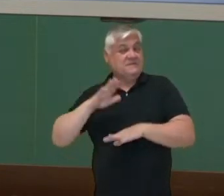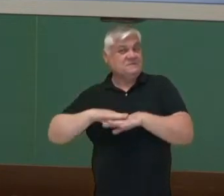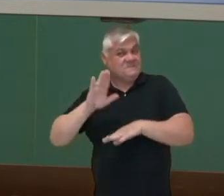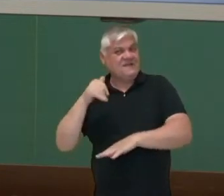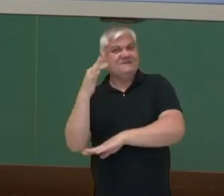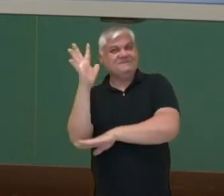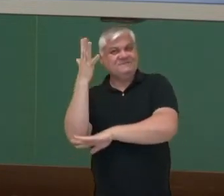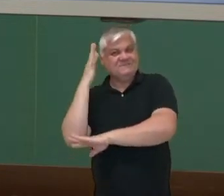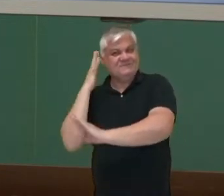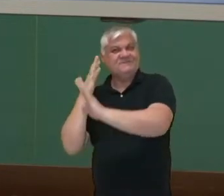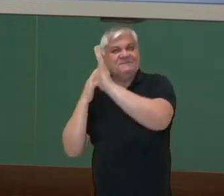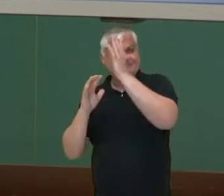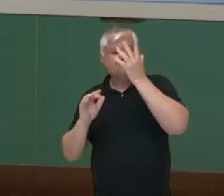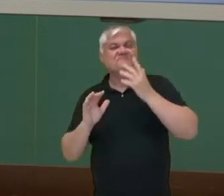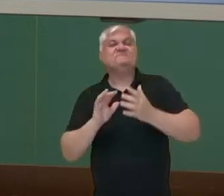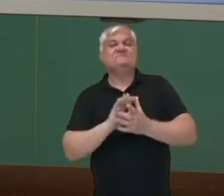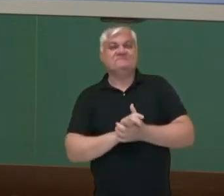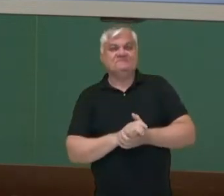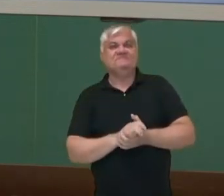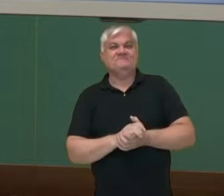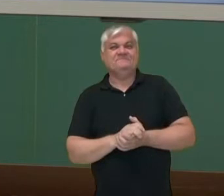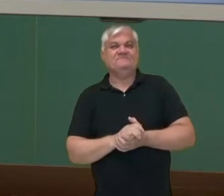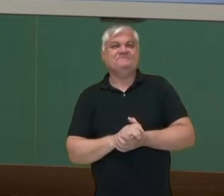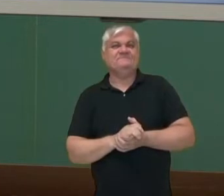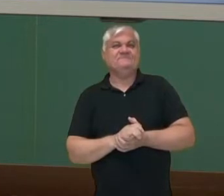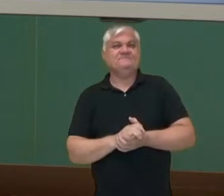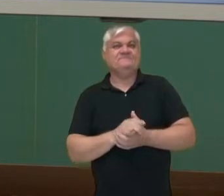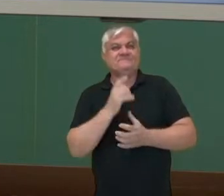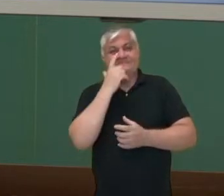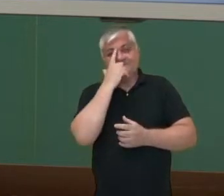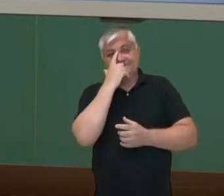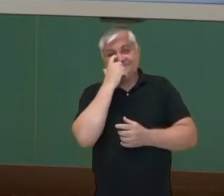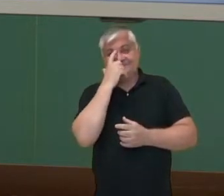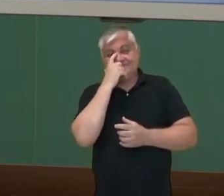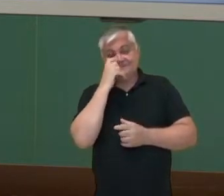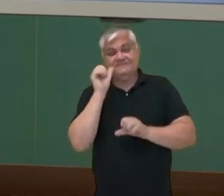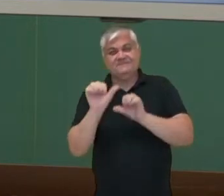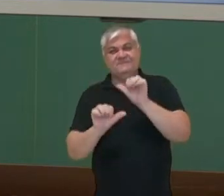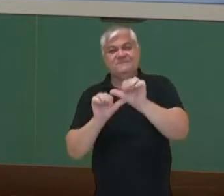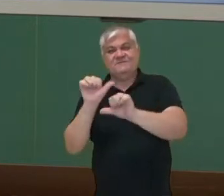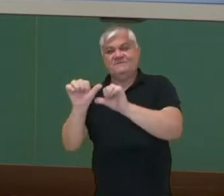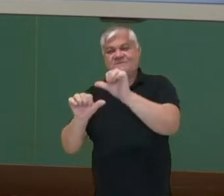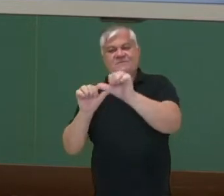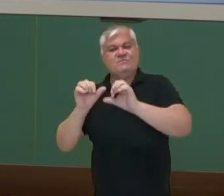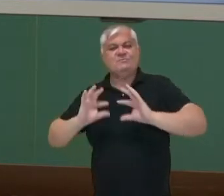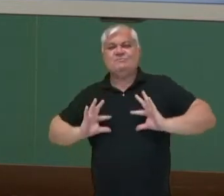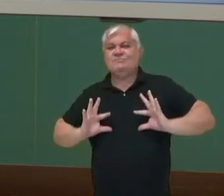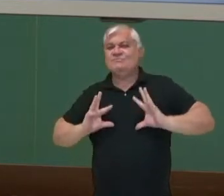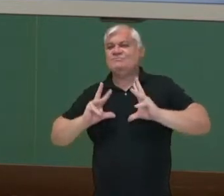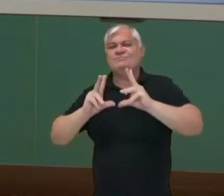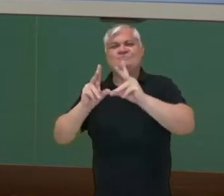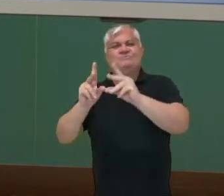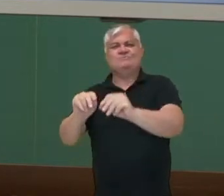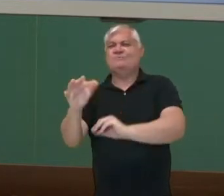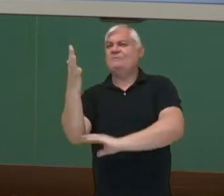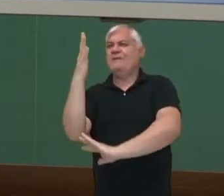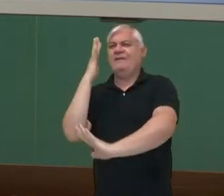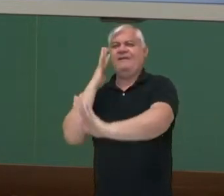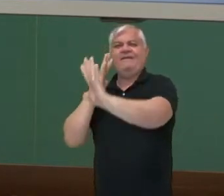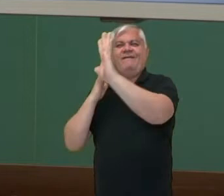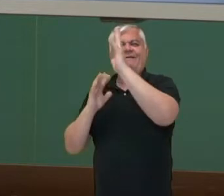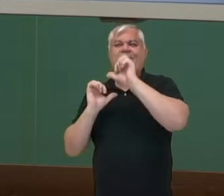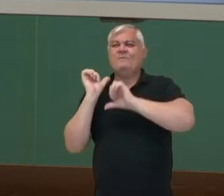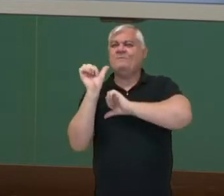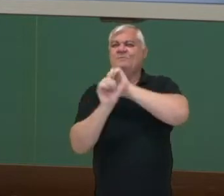da chegada, principalmente da colonização portuguesa, né? Então, modificando toda a paisagem desse